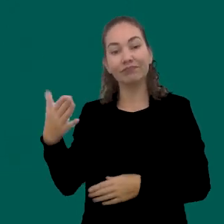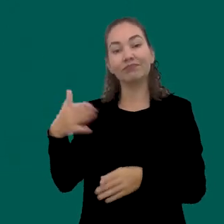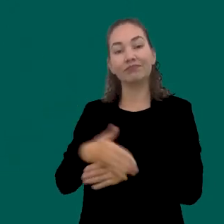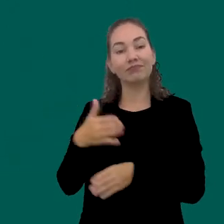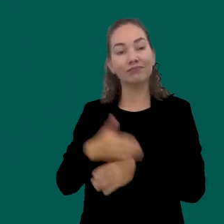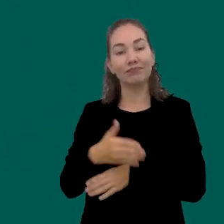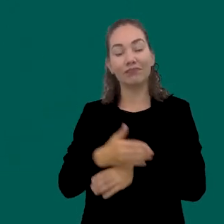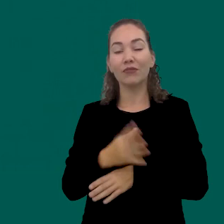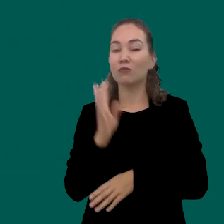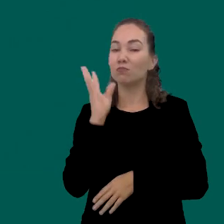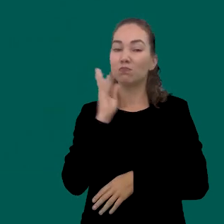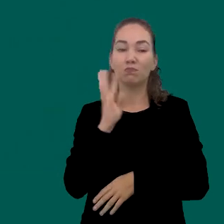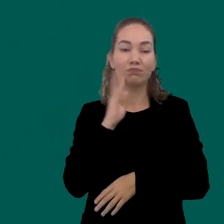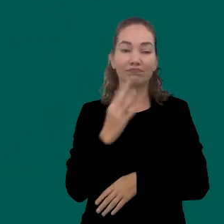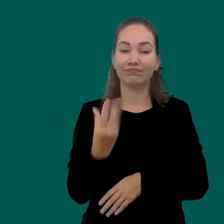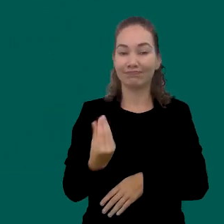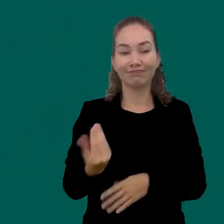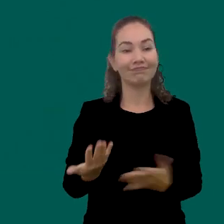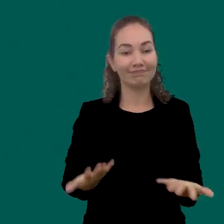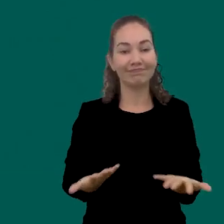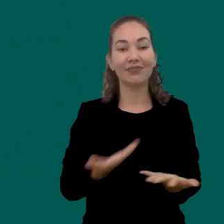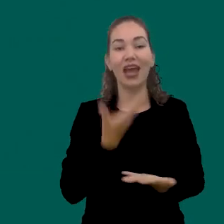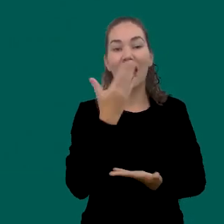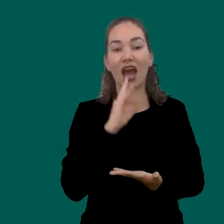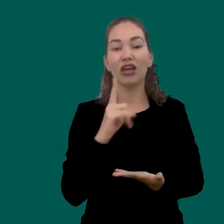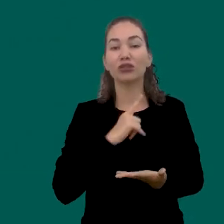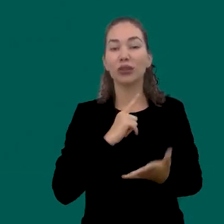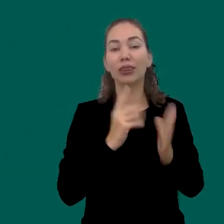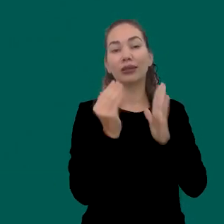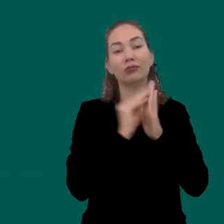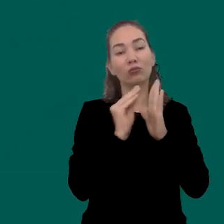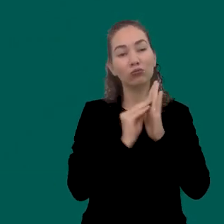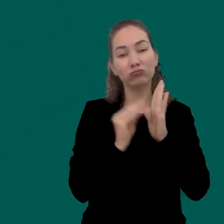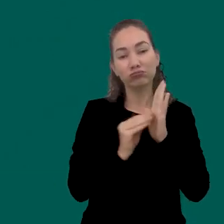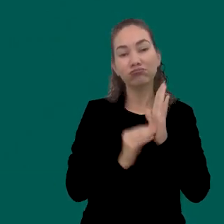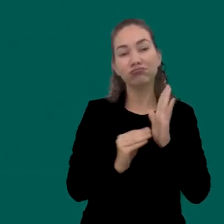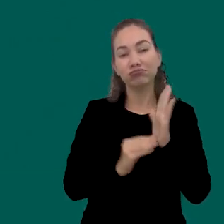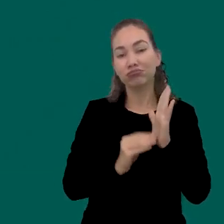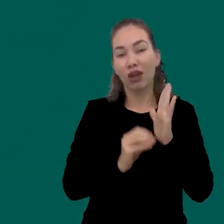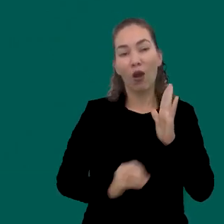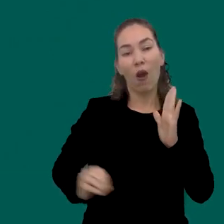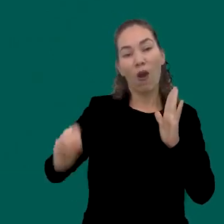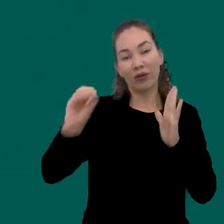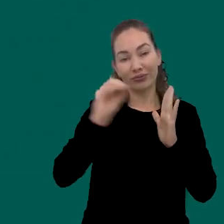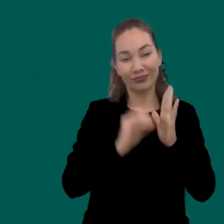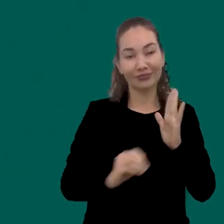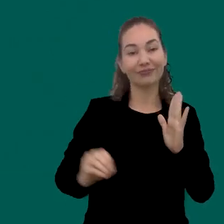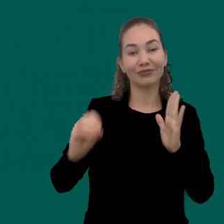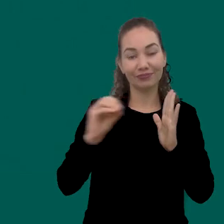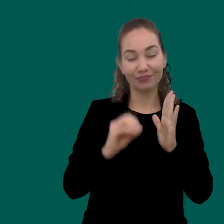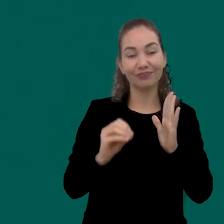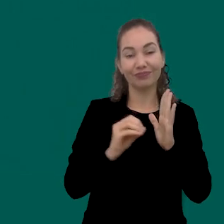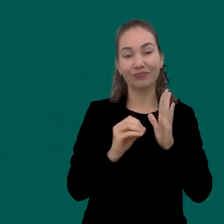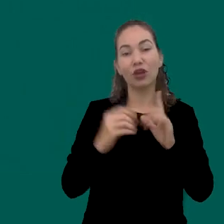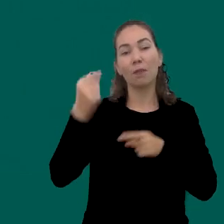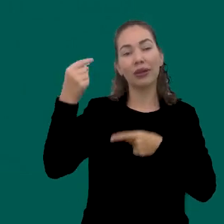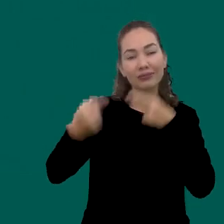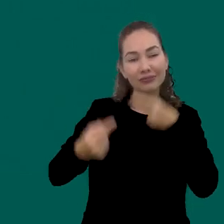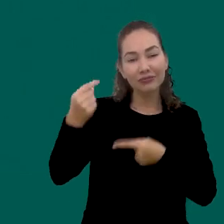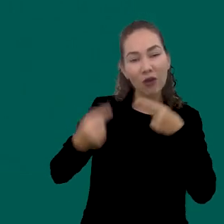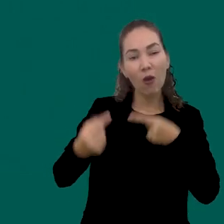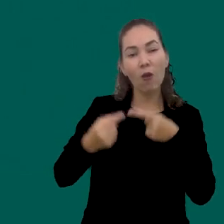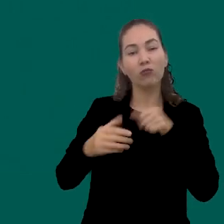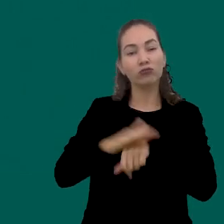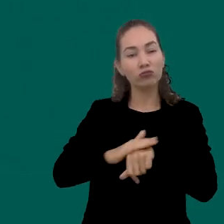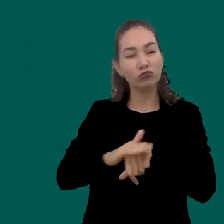foi super bacana. Eu acho que a gente tem um conteúdo ótimo para discutir, né? A